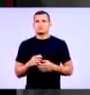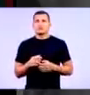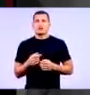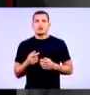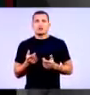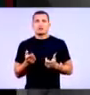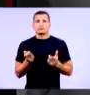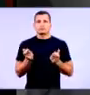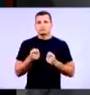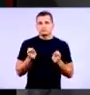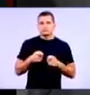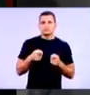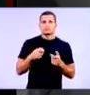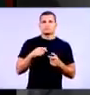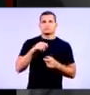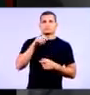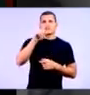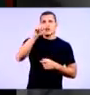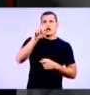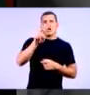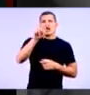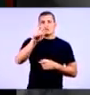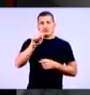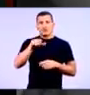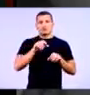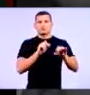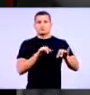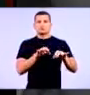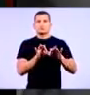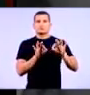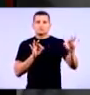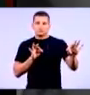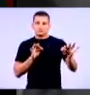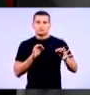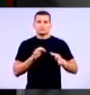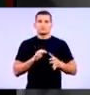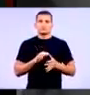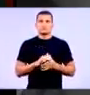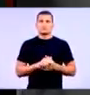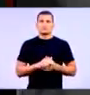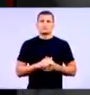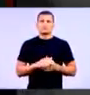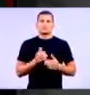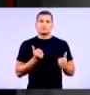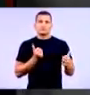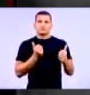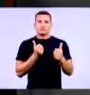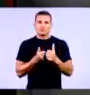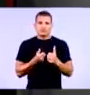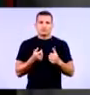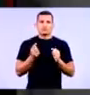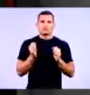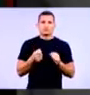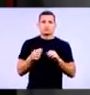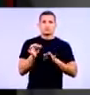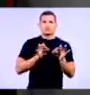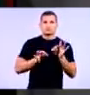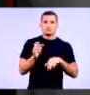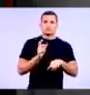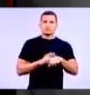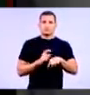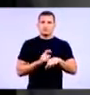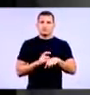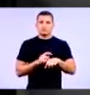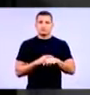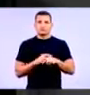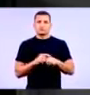essa ferramenta, essa ferramenta que eu ensino à distância a todo momento perto de mim, porque eu pude organizar o meu tempo